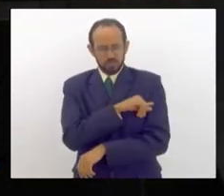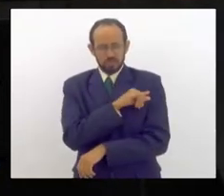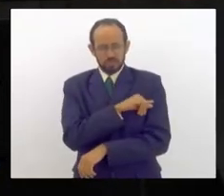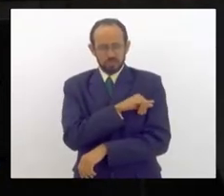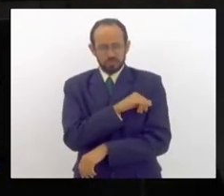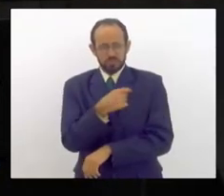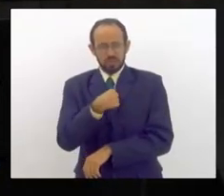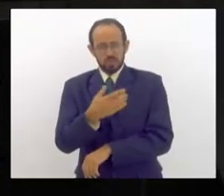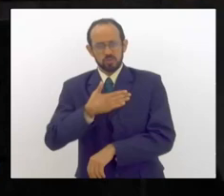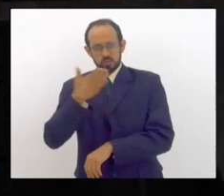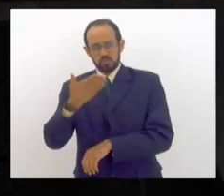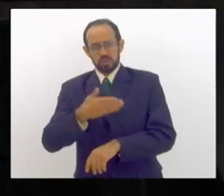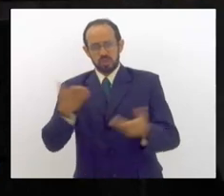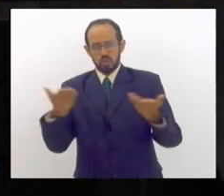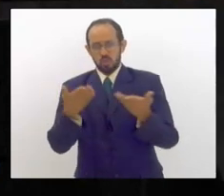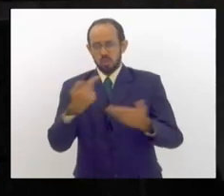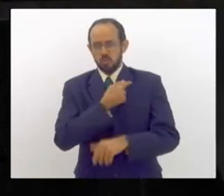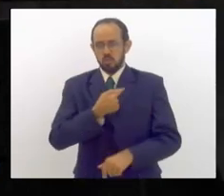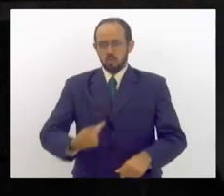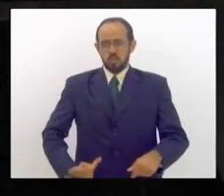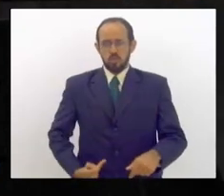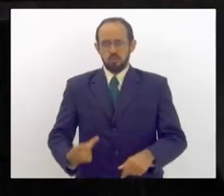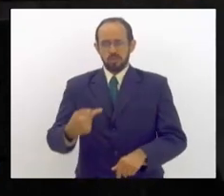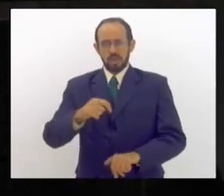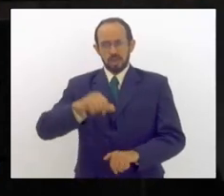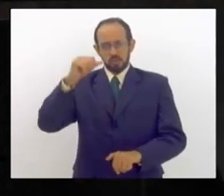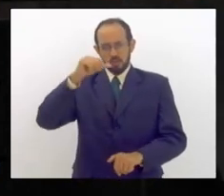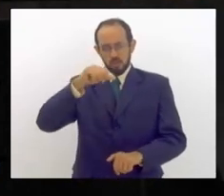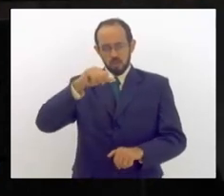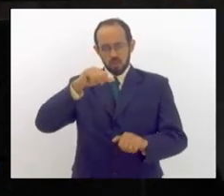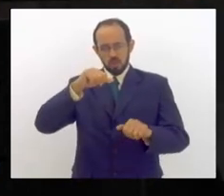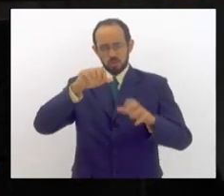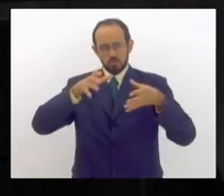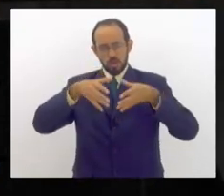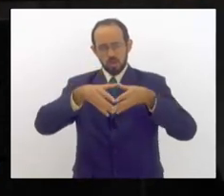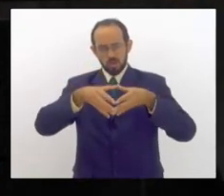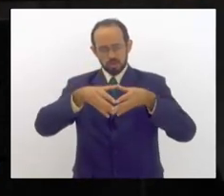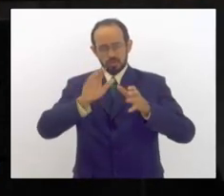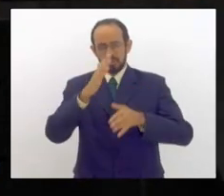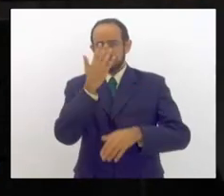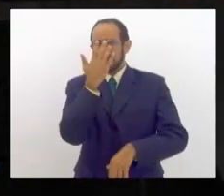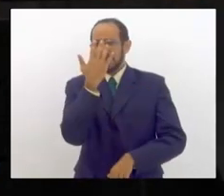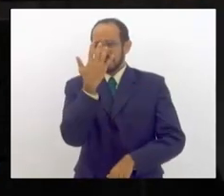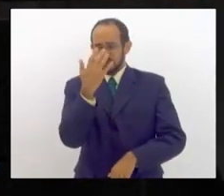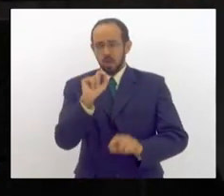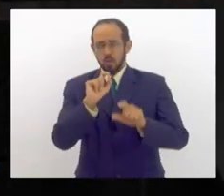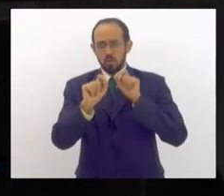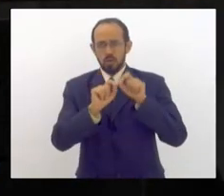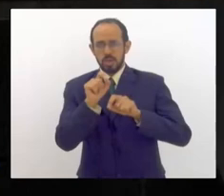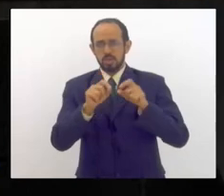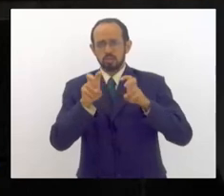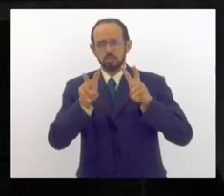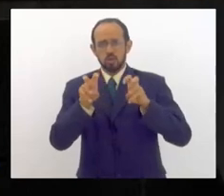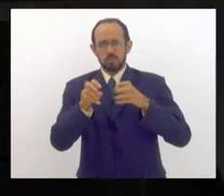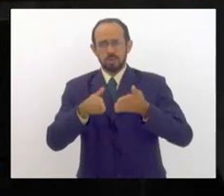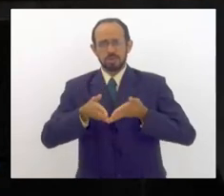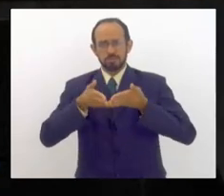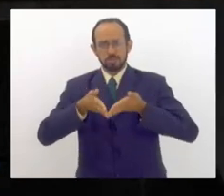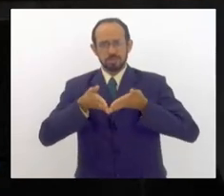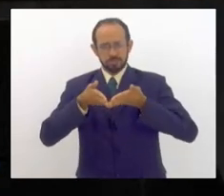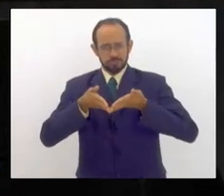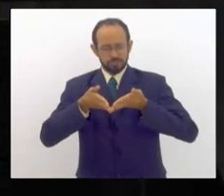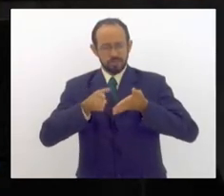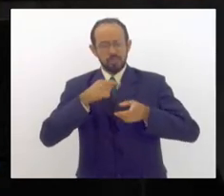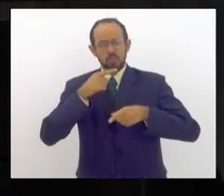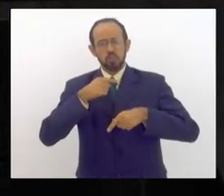do governador hoje, numa coletiva de imprensa sobre o carnaval, com relação às barcas, né? Se teria ou não